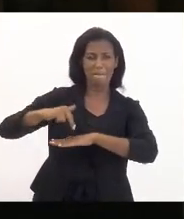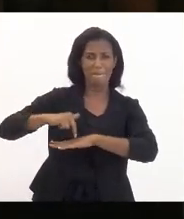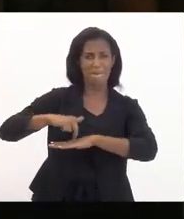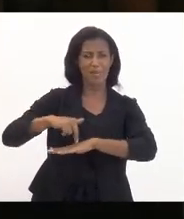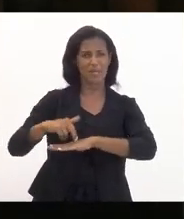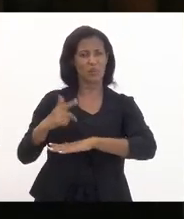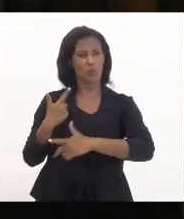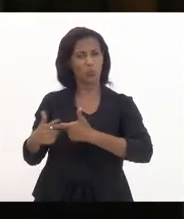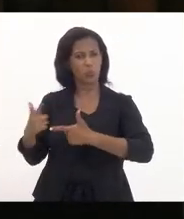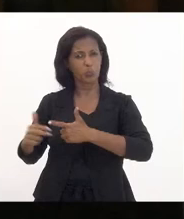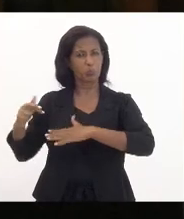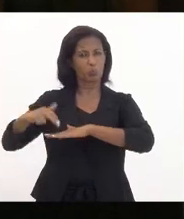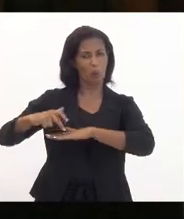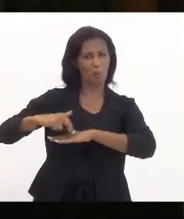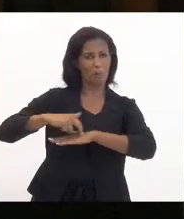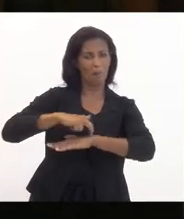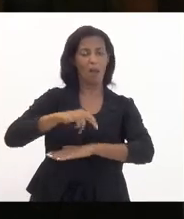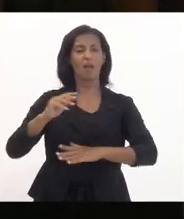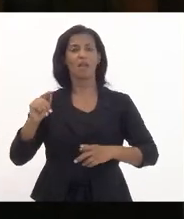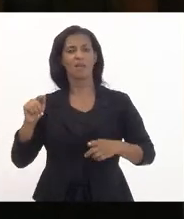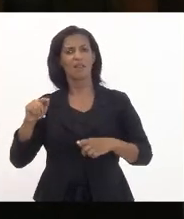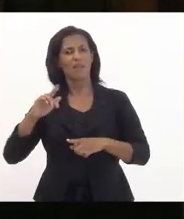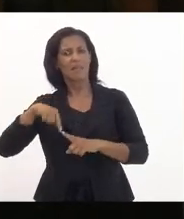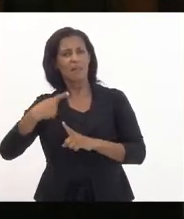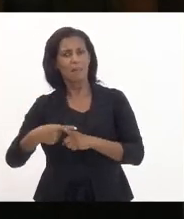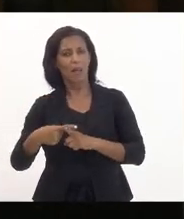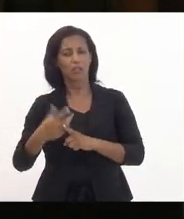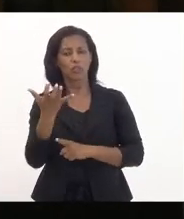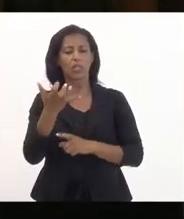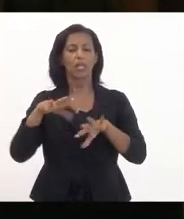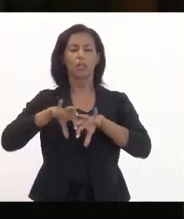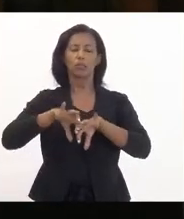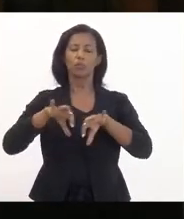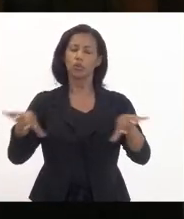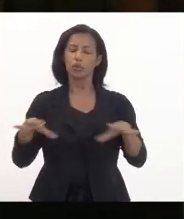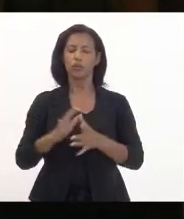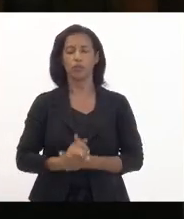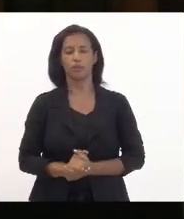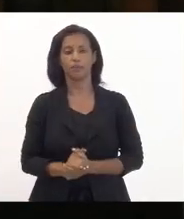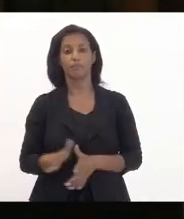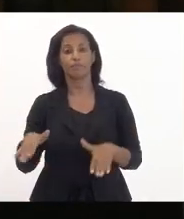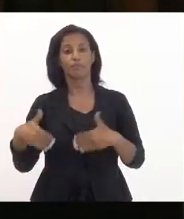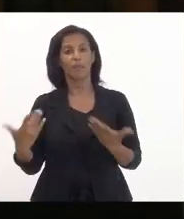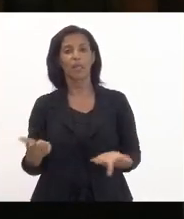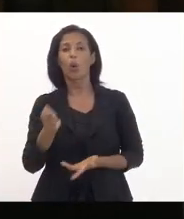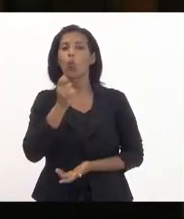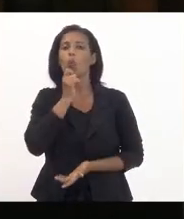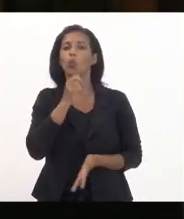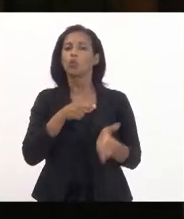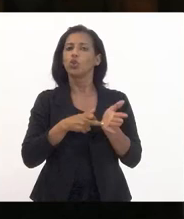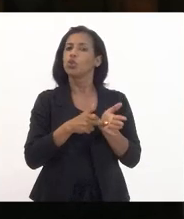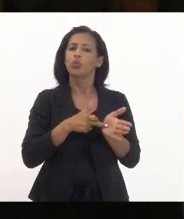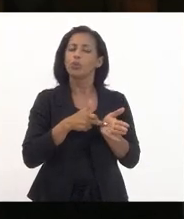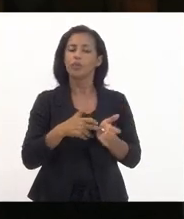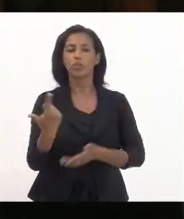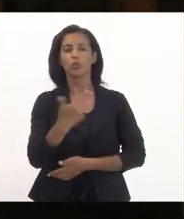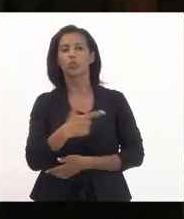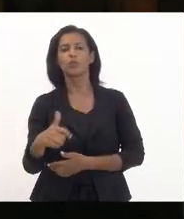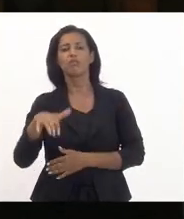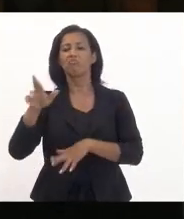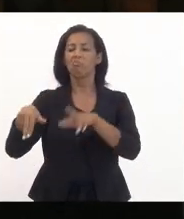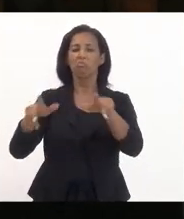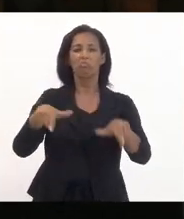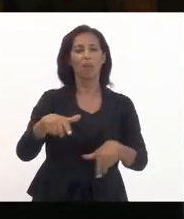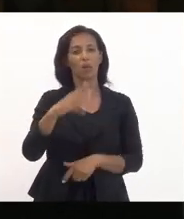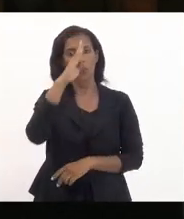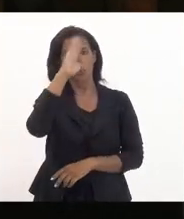o tempo todo e, mais do que isso, tentam nos dividir. Então, deputada, definitivamente não existe genocídio de quem quer que